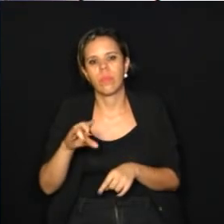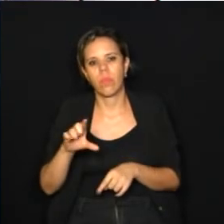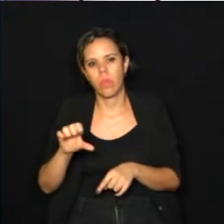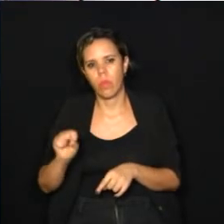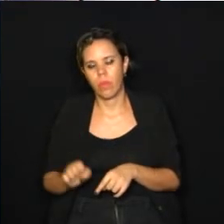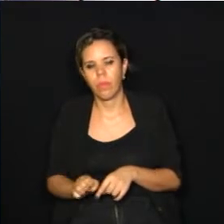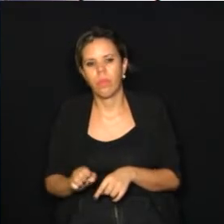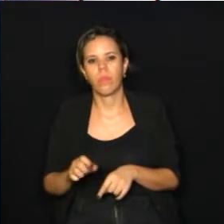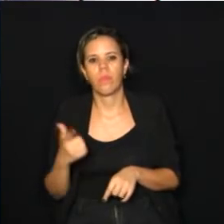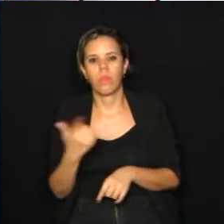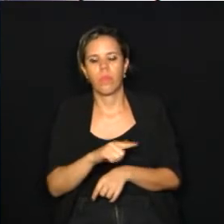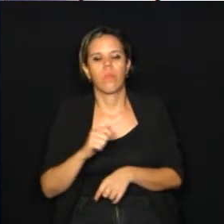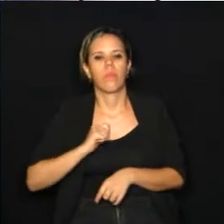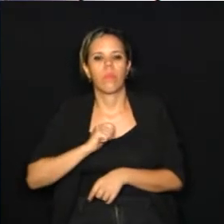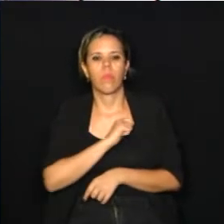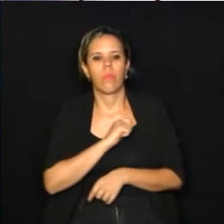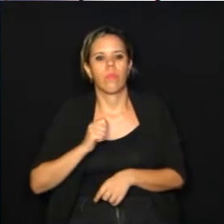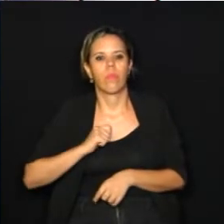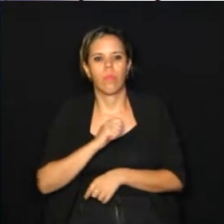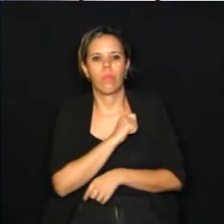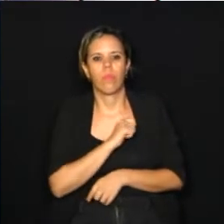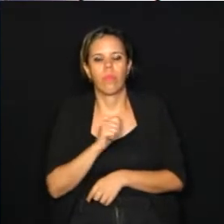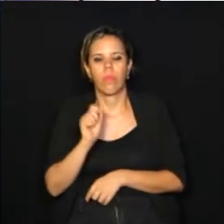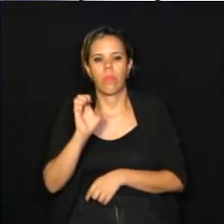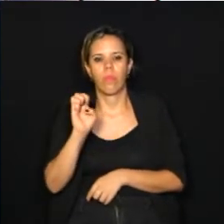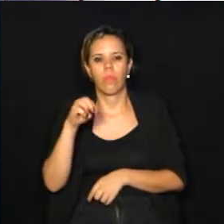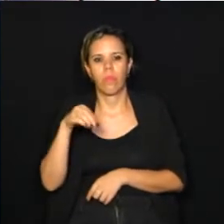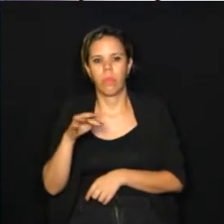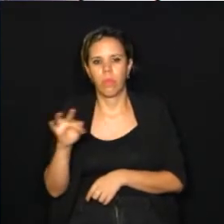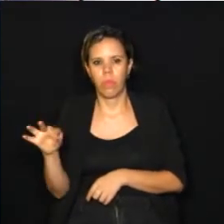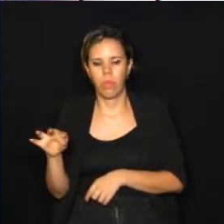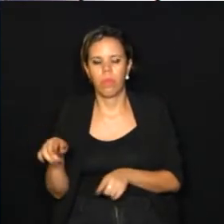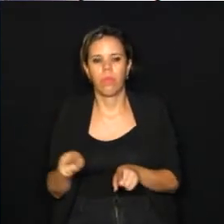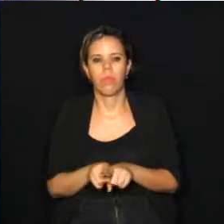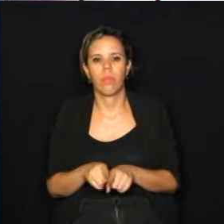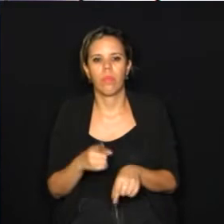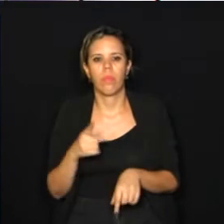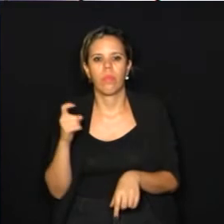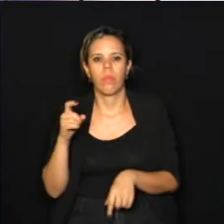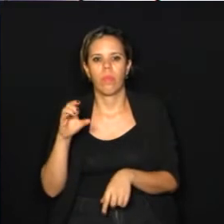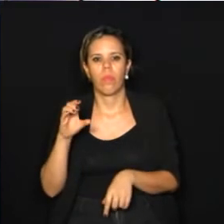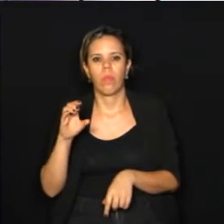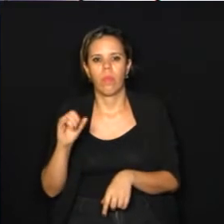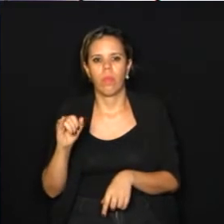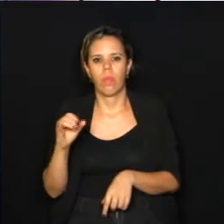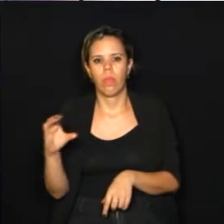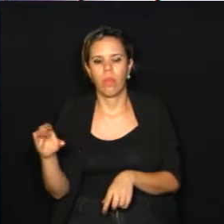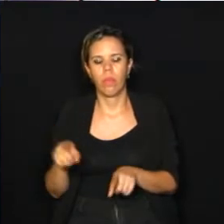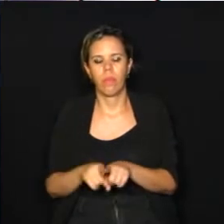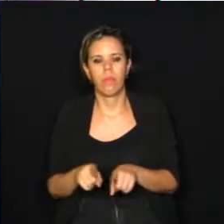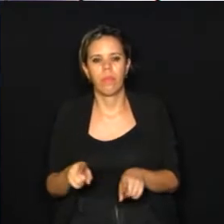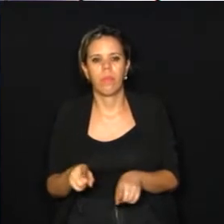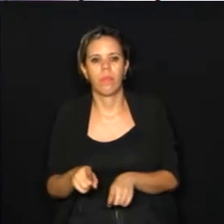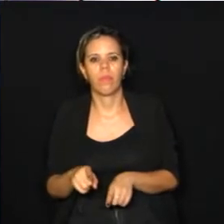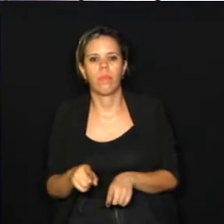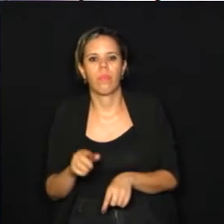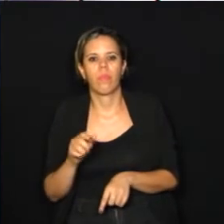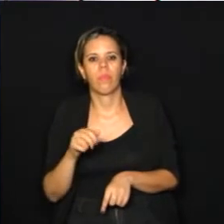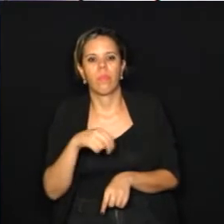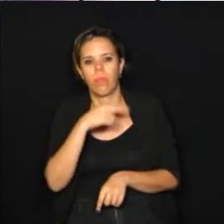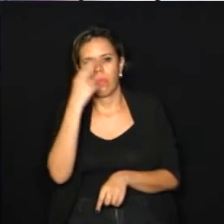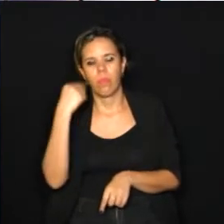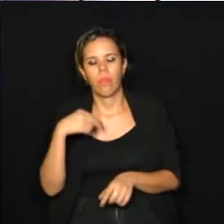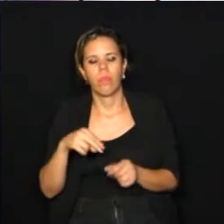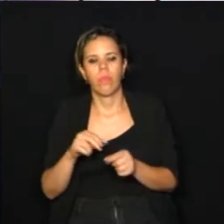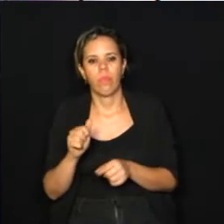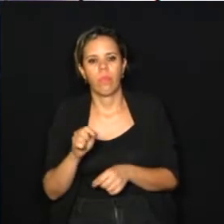Jardim Amanda 1, a MF Jardim Amanda 1, Antigo Caique. E no Jardim Nossa Senhora Auxiliadora, na